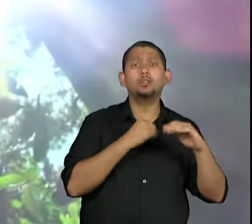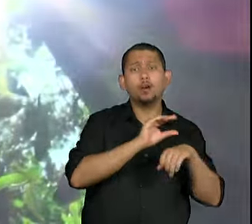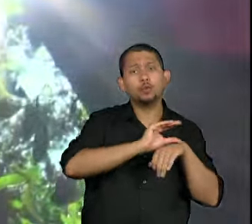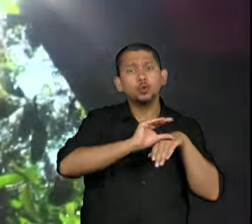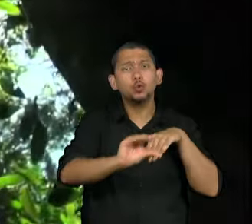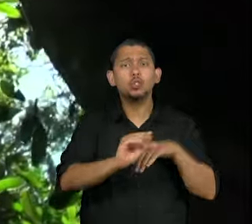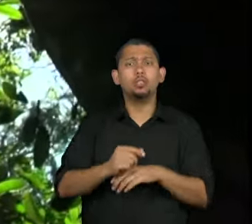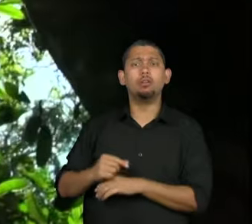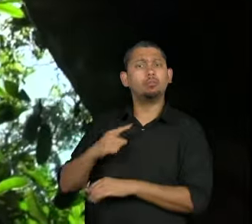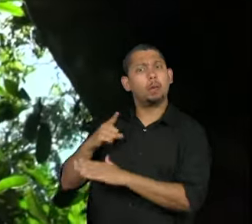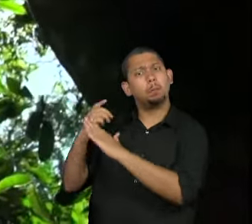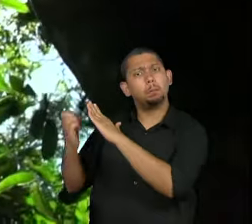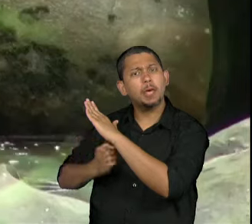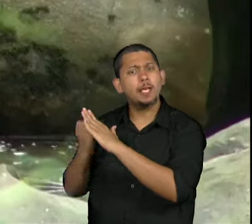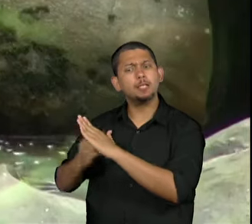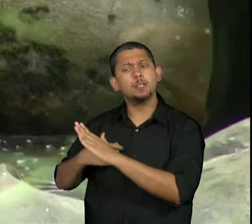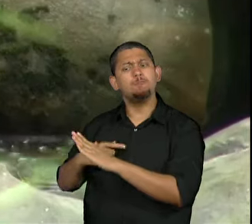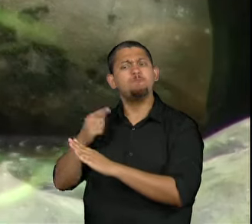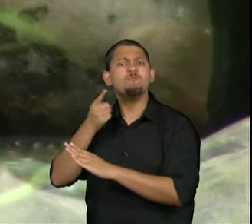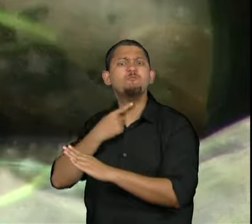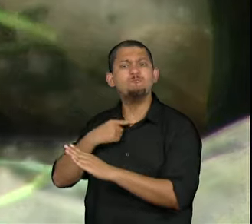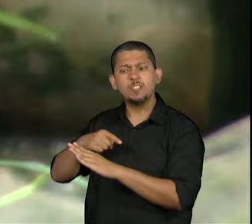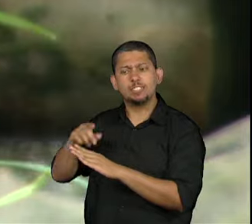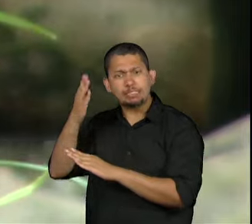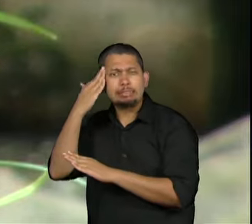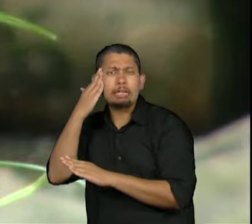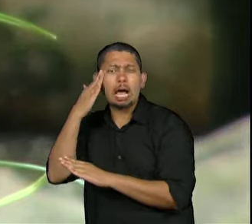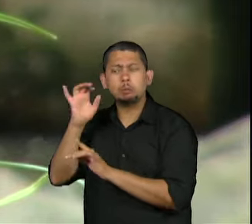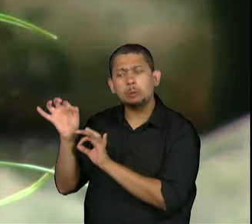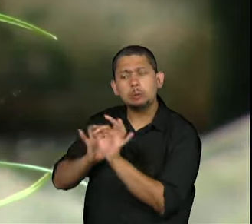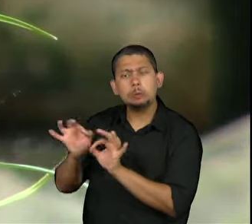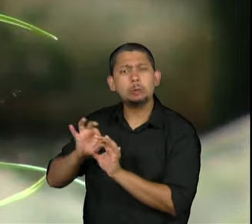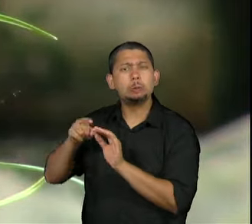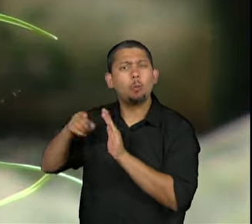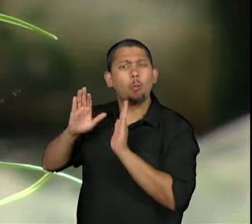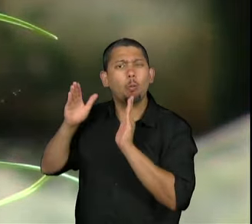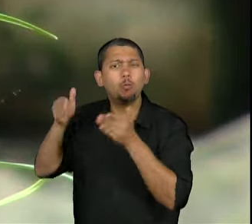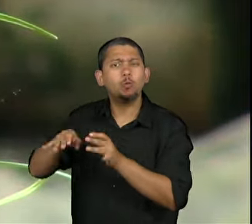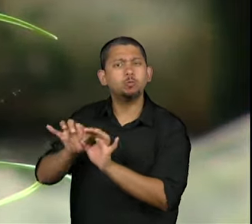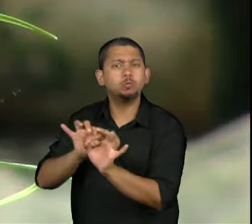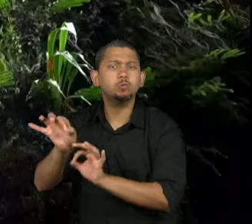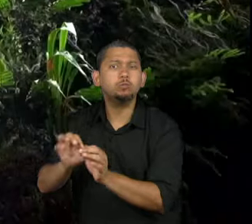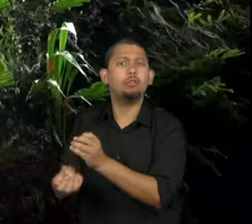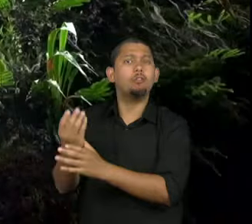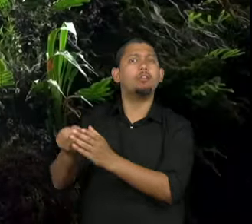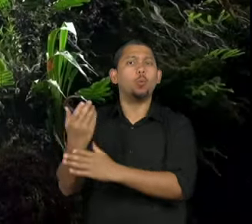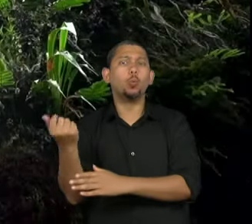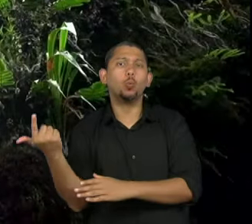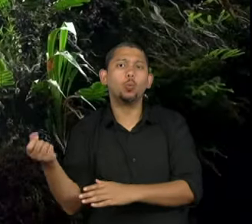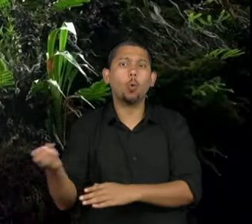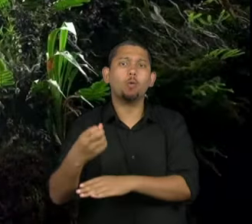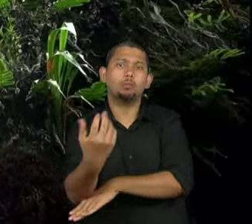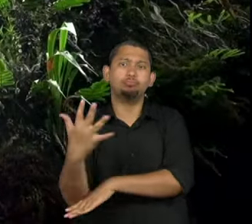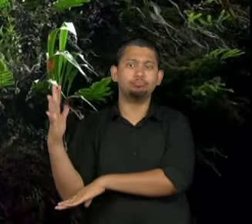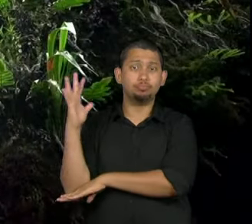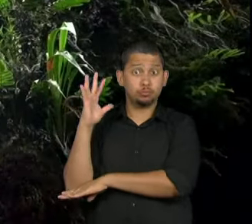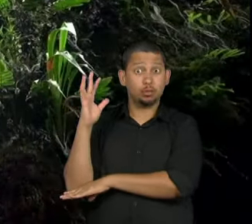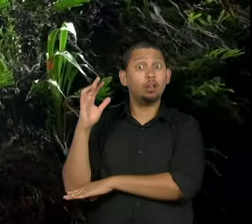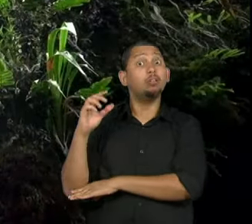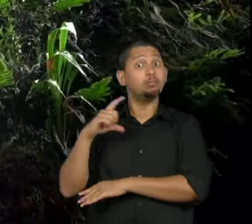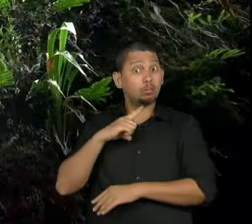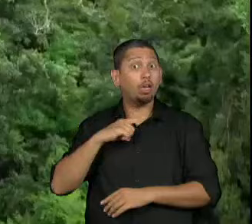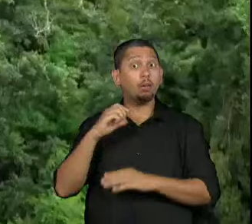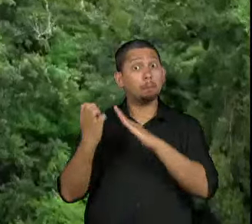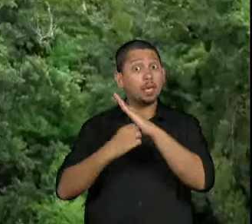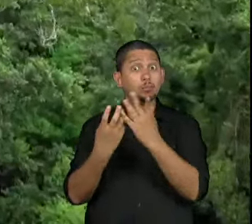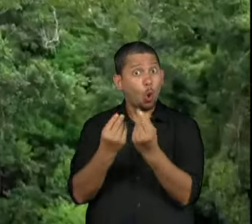em negócios florestais, têm aumentado dia a dia. Nós estamos sendo procurados por inúmeras empresas e eu acho que esse é o momento de